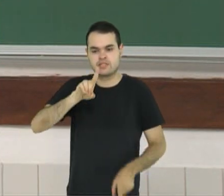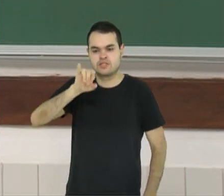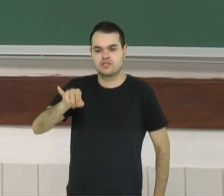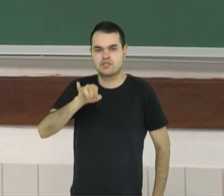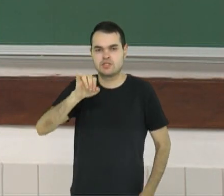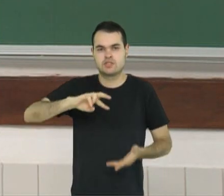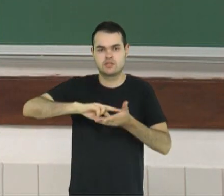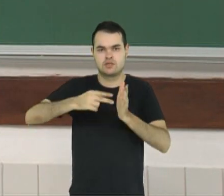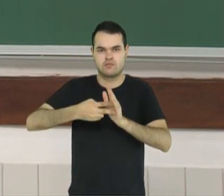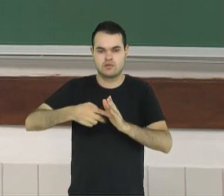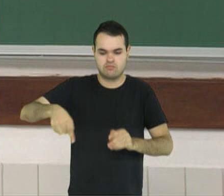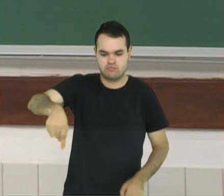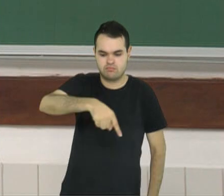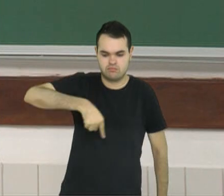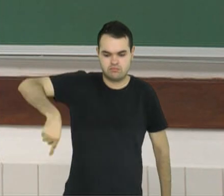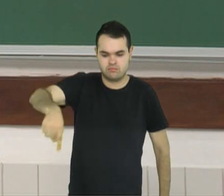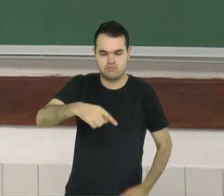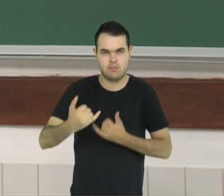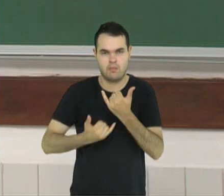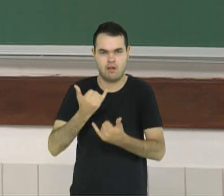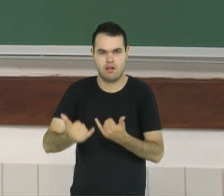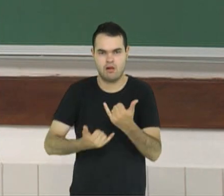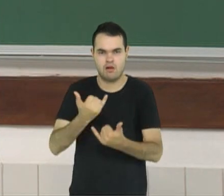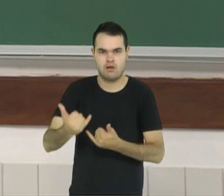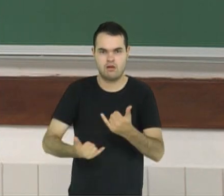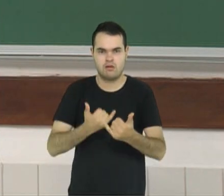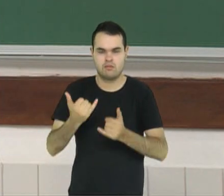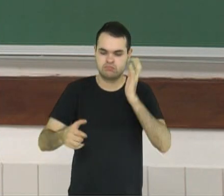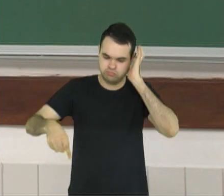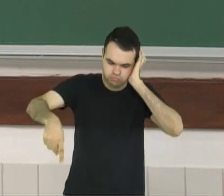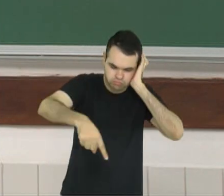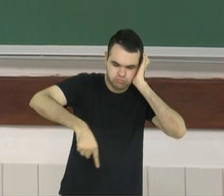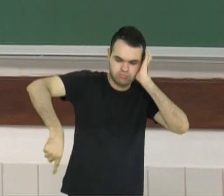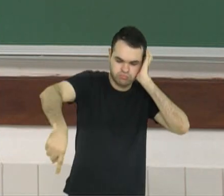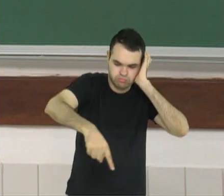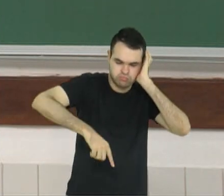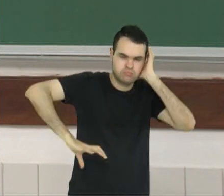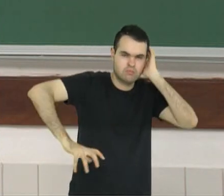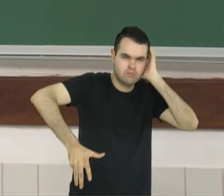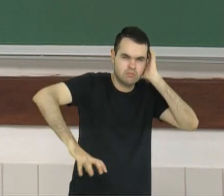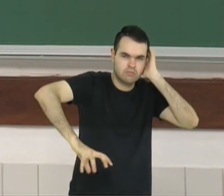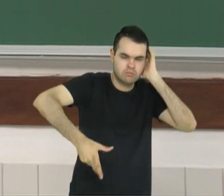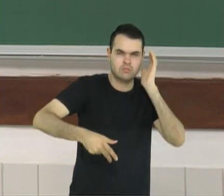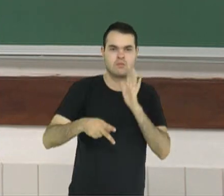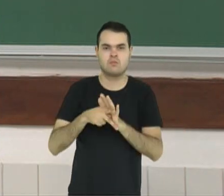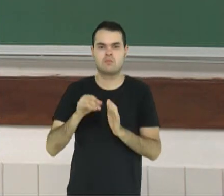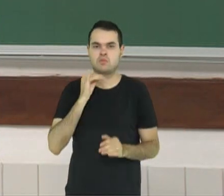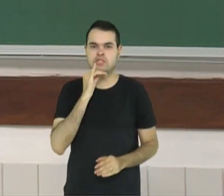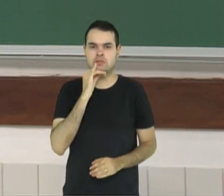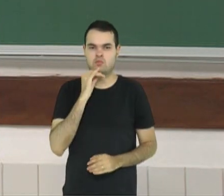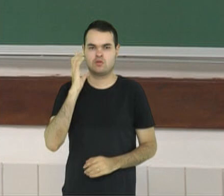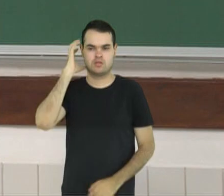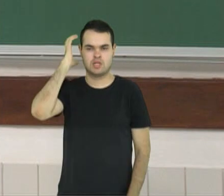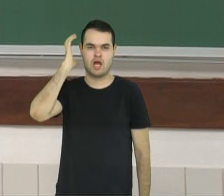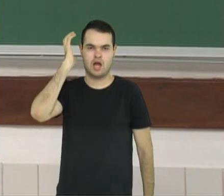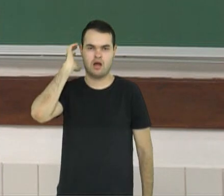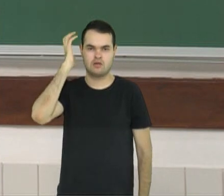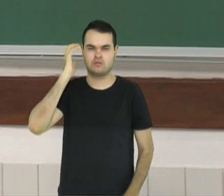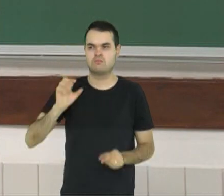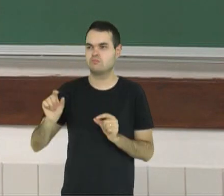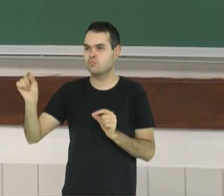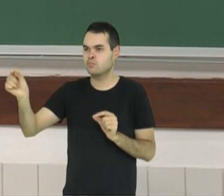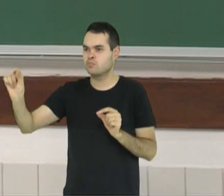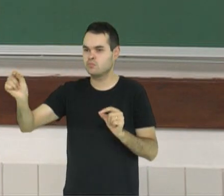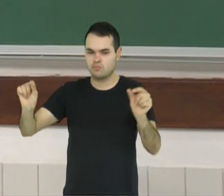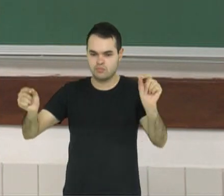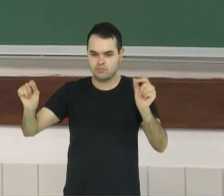quer dizer disc jockey. Isso vem do meio do rádio, ou seja, quando você era um locutor que estava lá numa rádio,